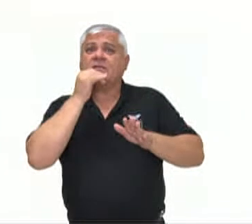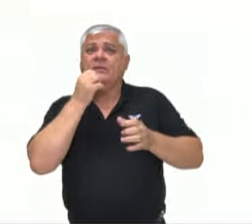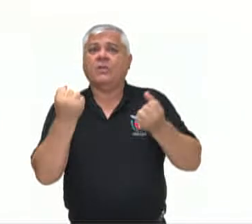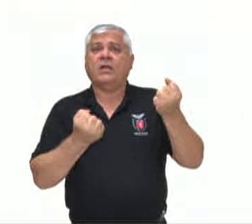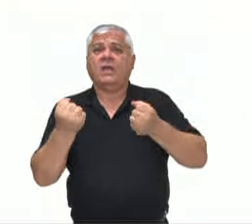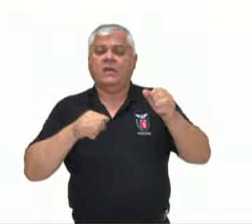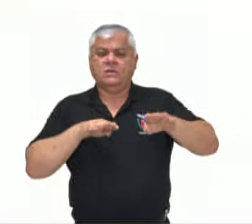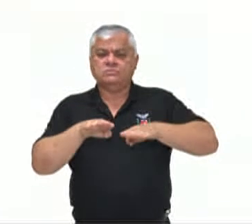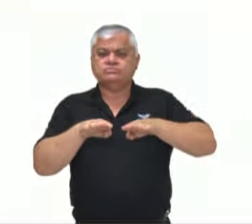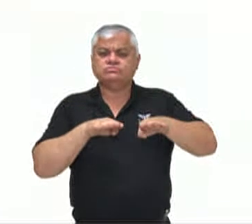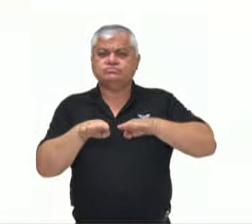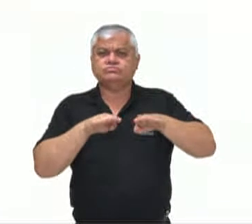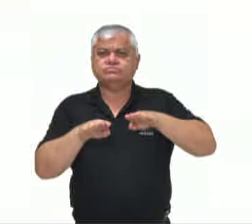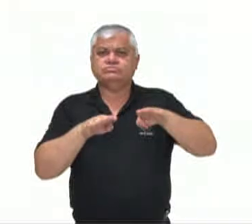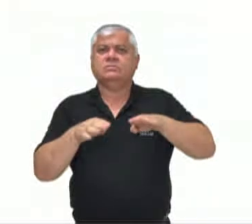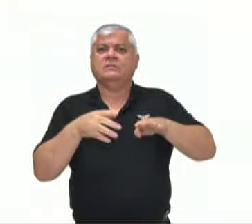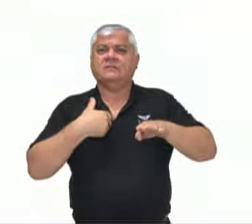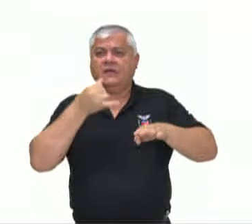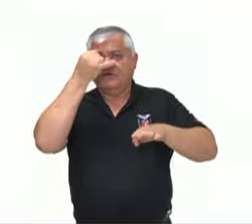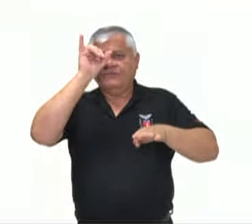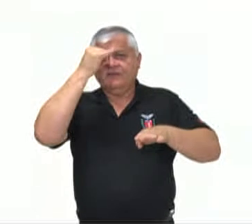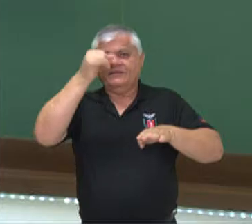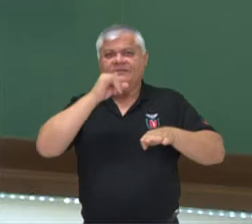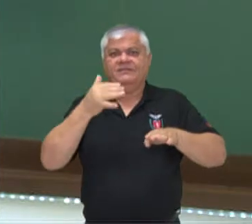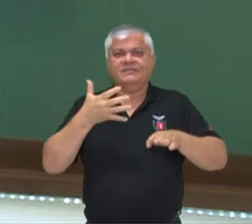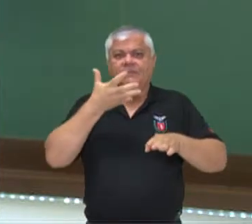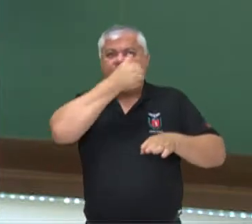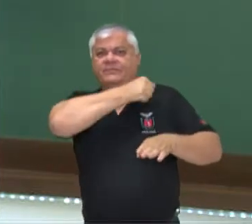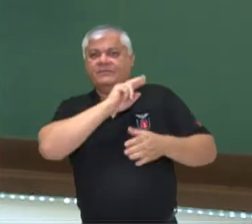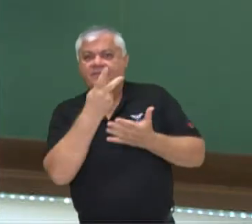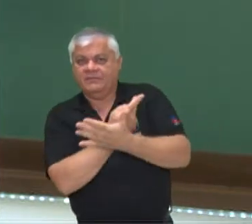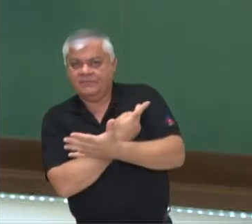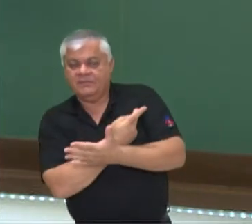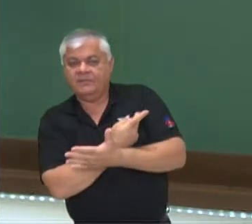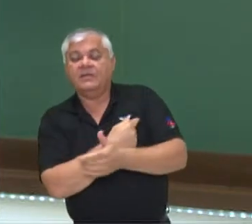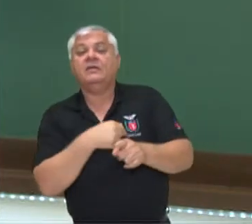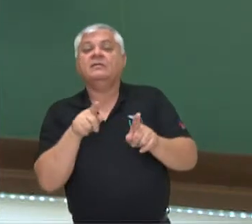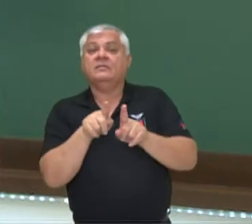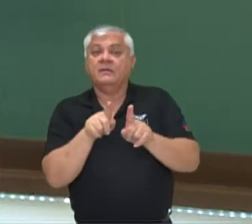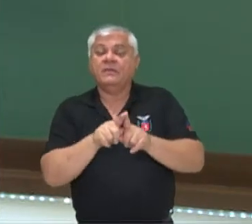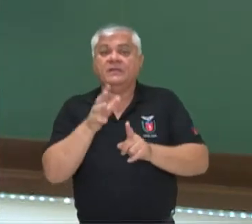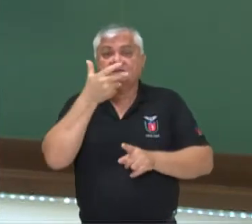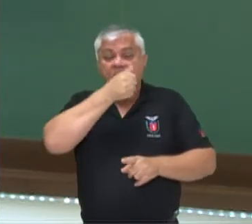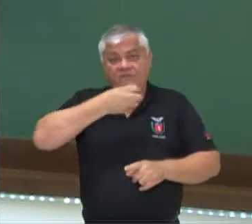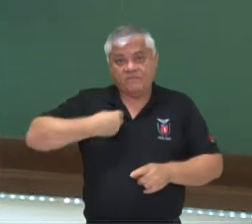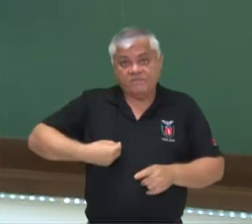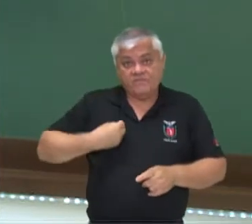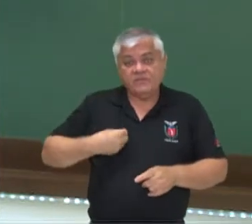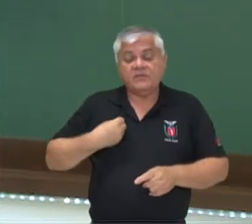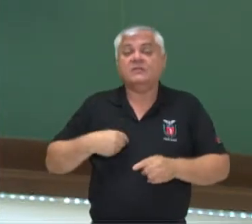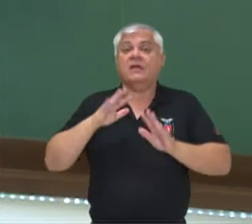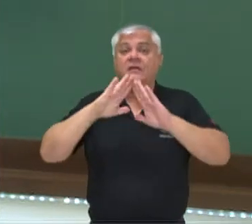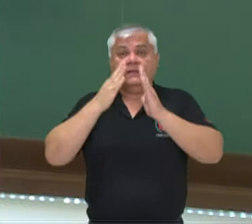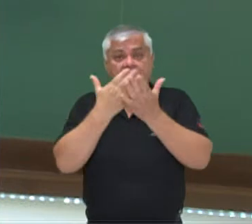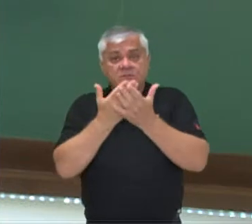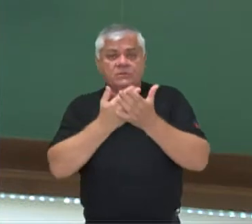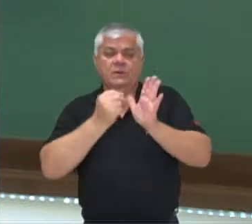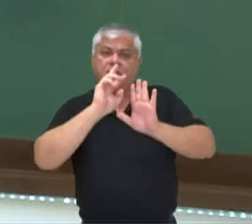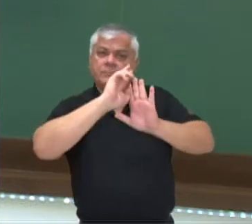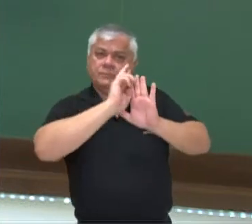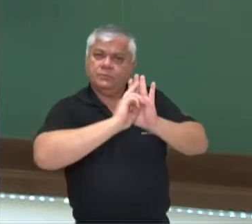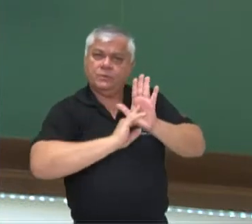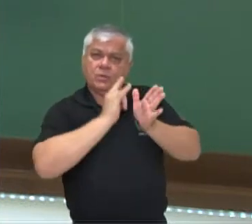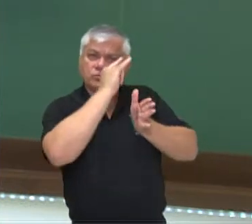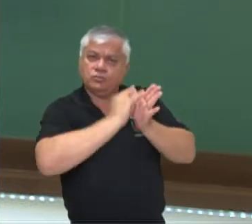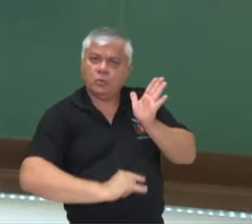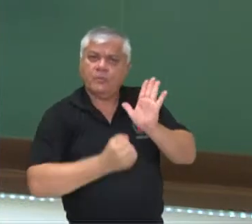exemplo, salvam vidas e evitam acidentes. Na escola, nós temos o regimento escolar, um documento construído, né, aí